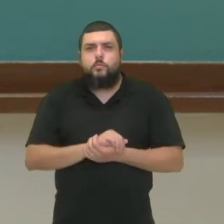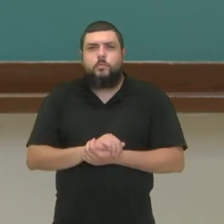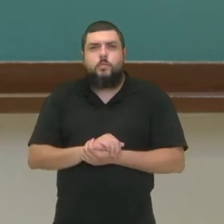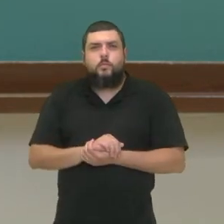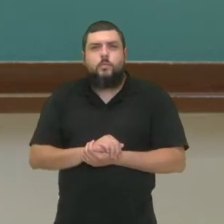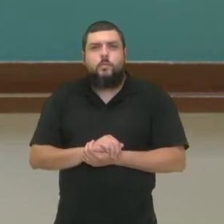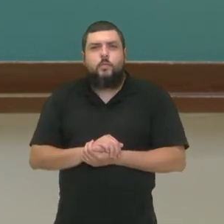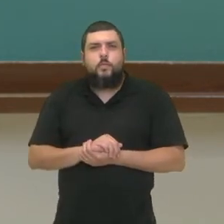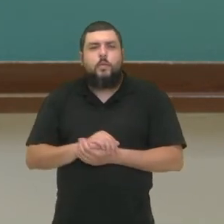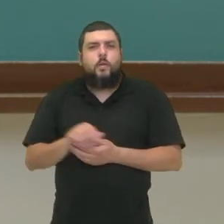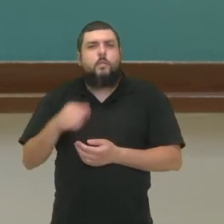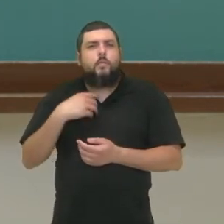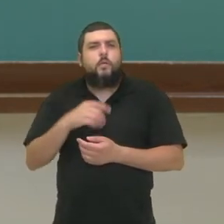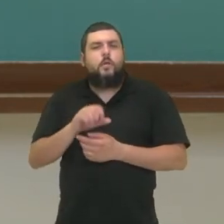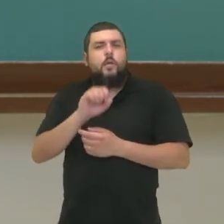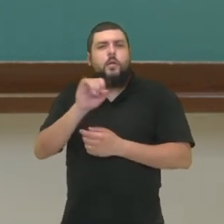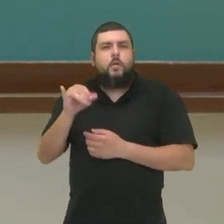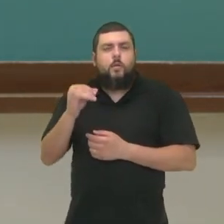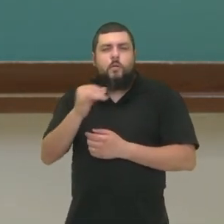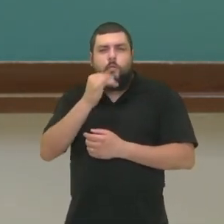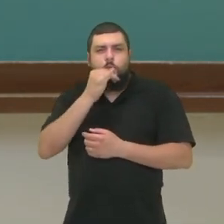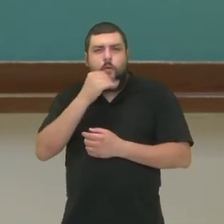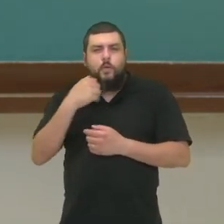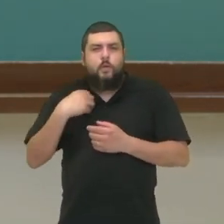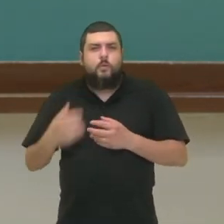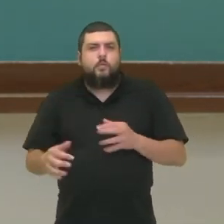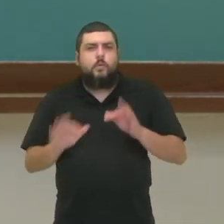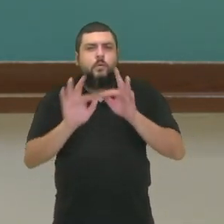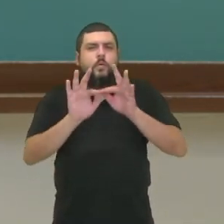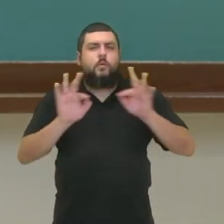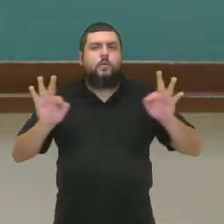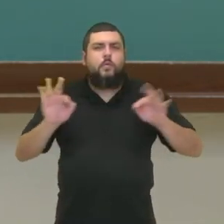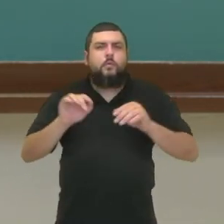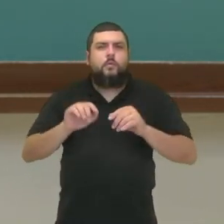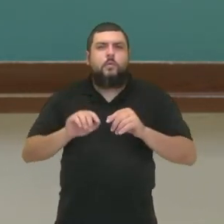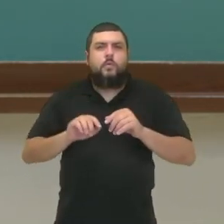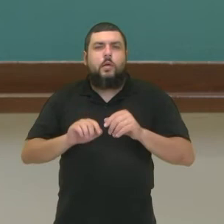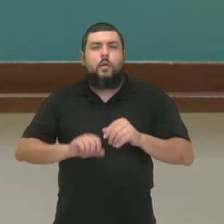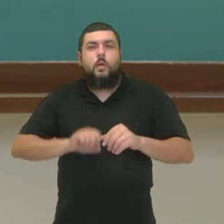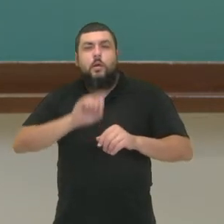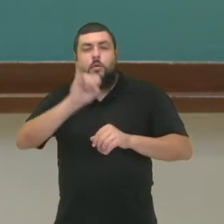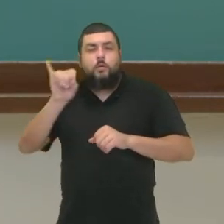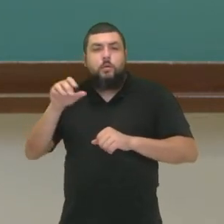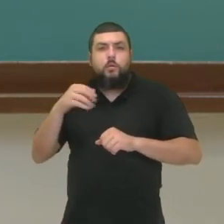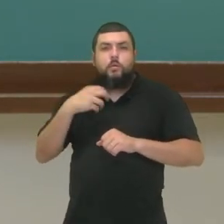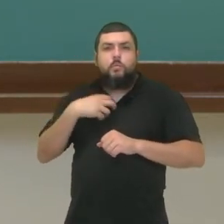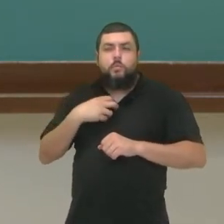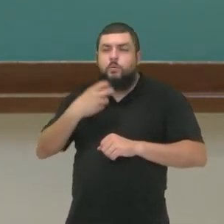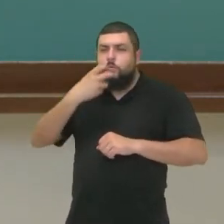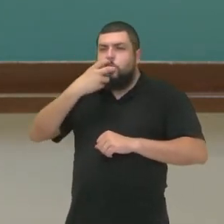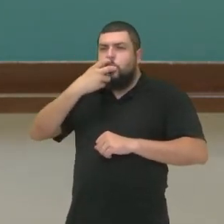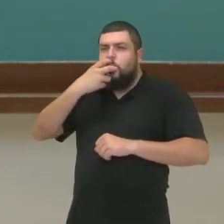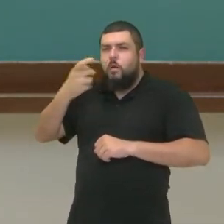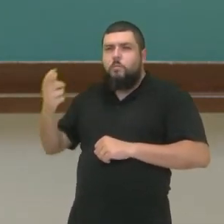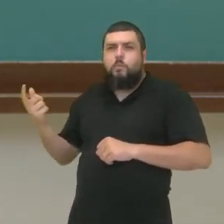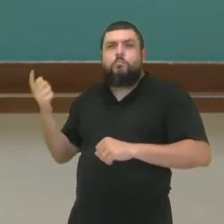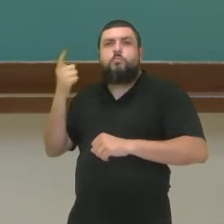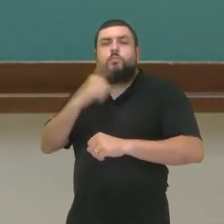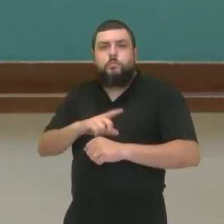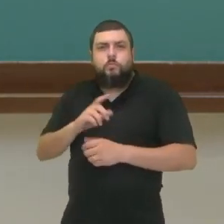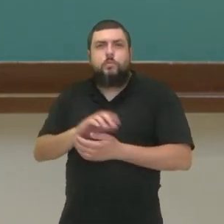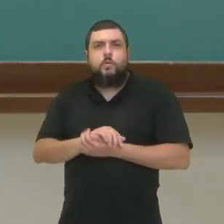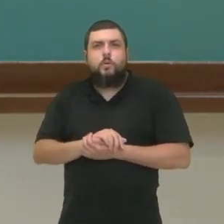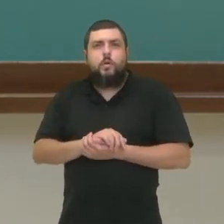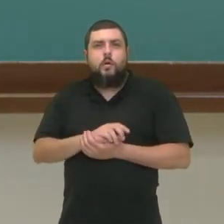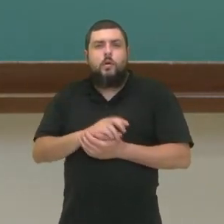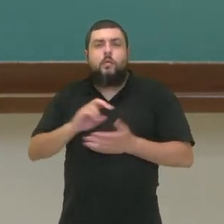Quem tem boca vai a Roma. Dizem que essa expressão é que quem sabe conversar bem e tal, né? Mas na verdade, o